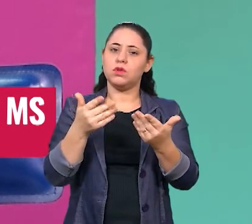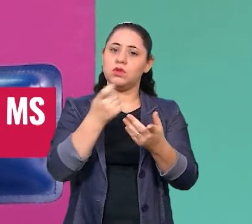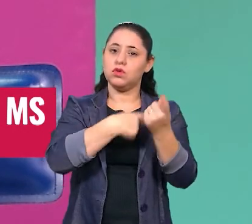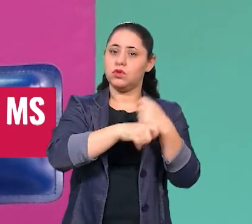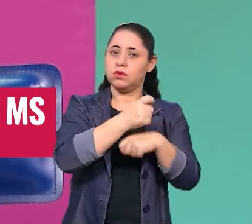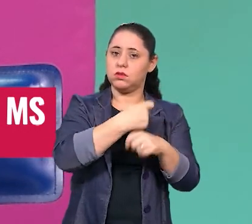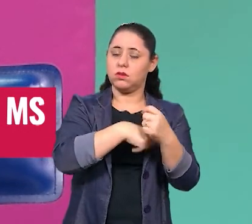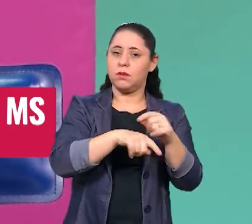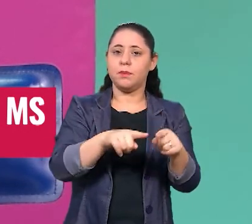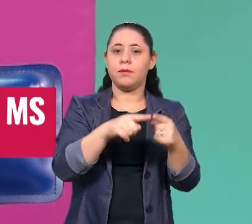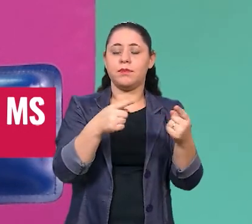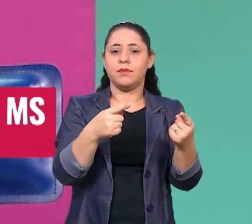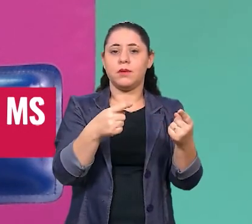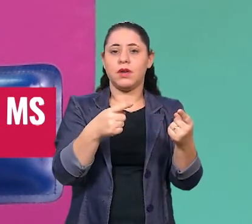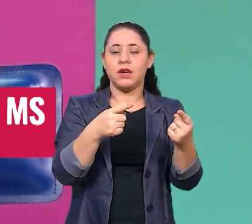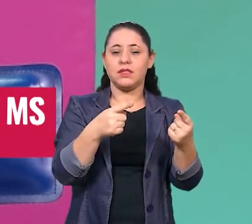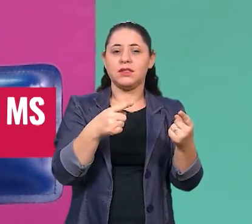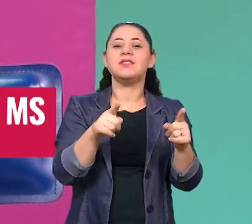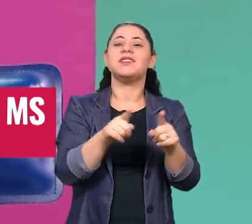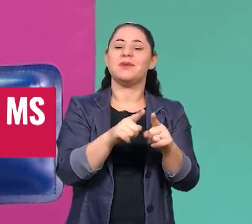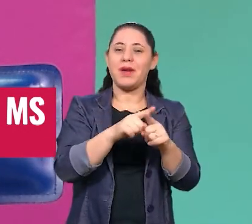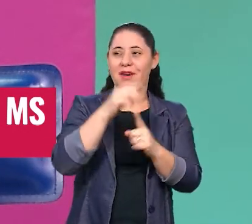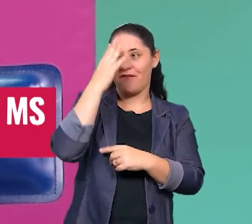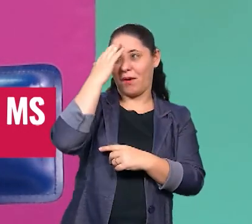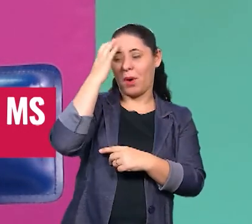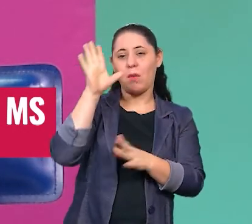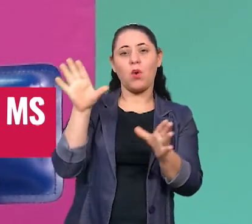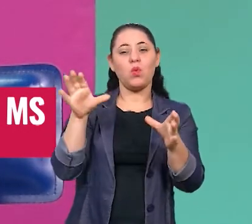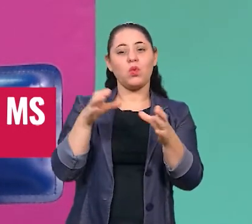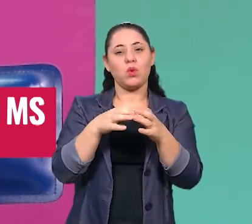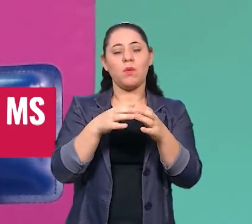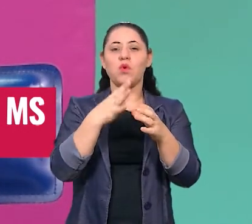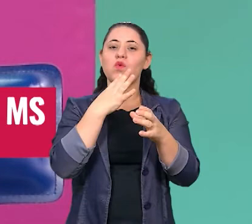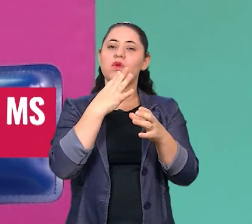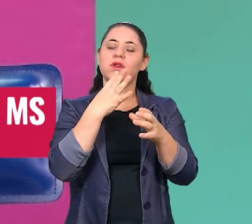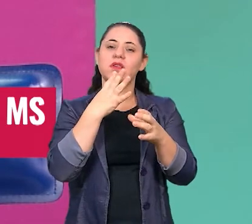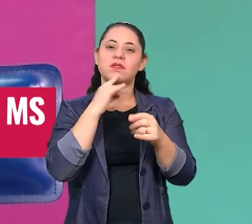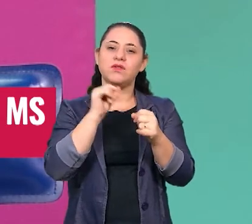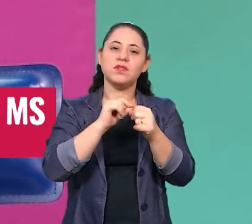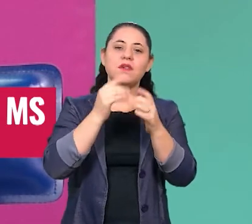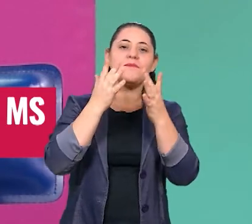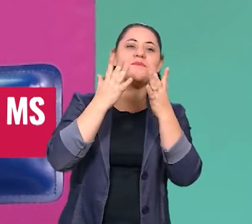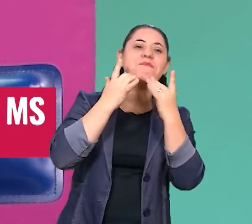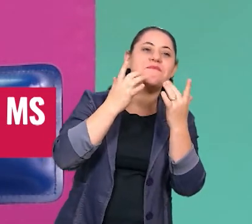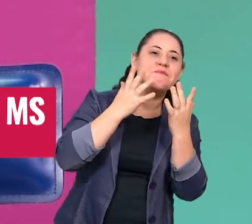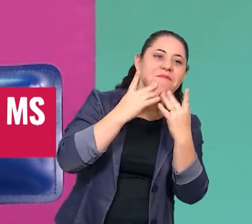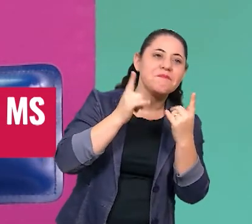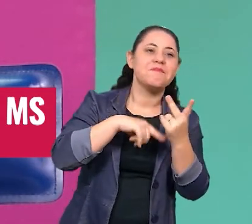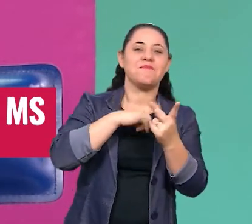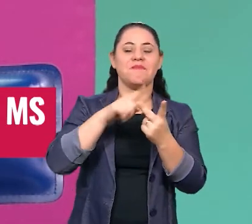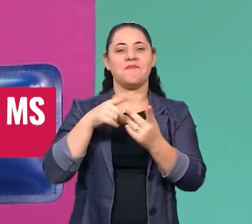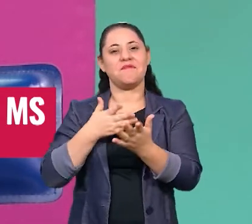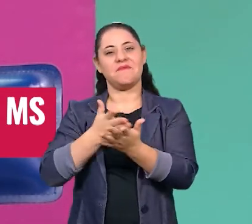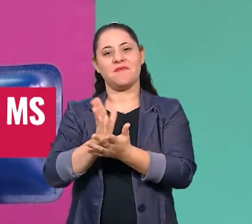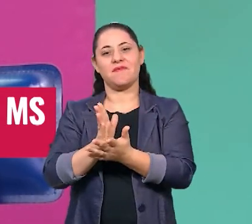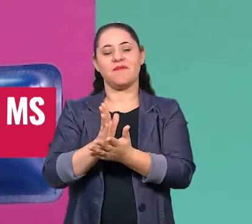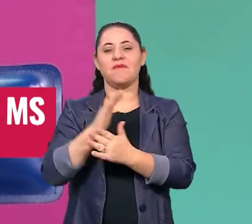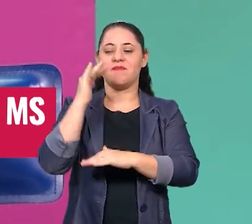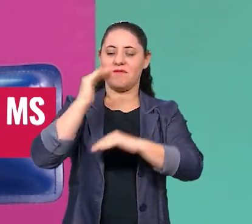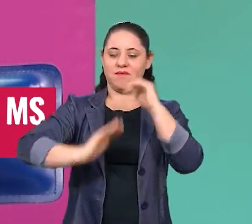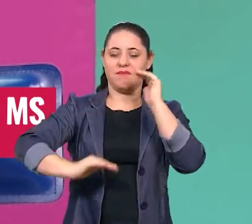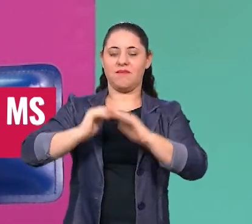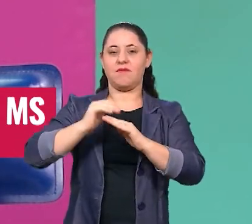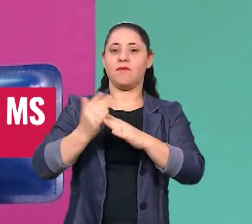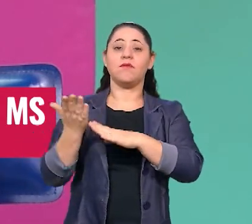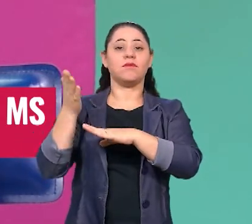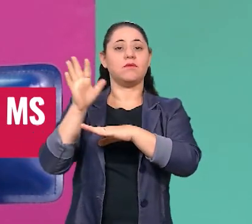ator, né? Ele vem desse lugar de fazer o teatro, do caminhar, e isso ajuda também hoje na sensibilidade dele com isso.